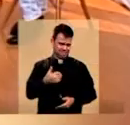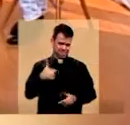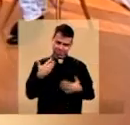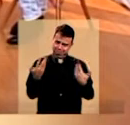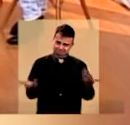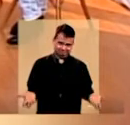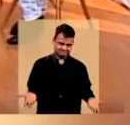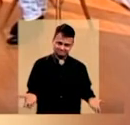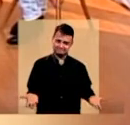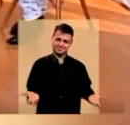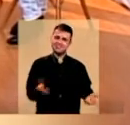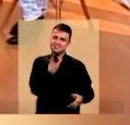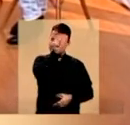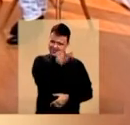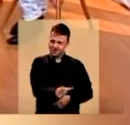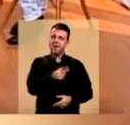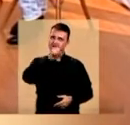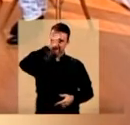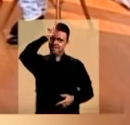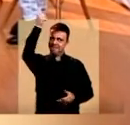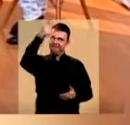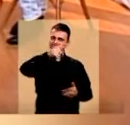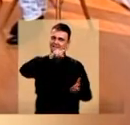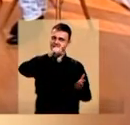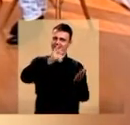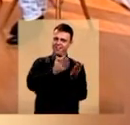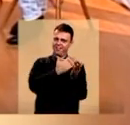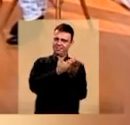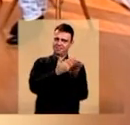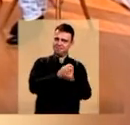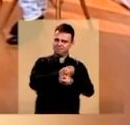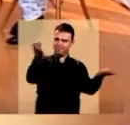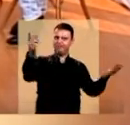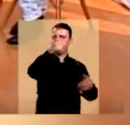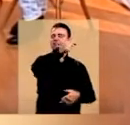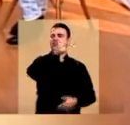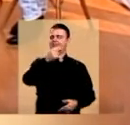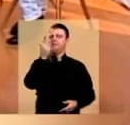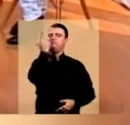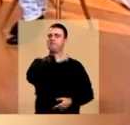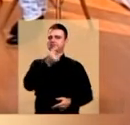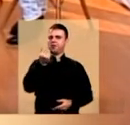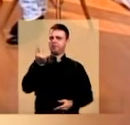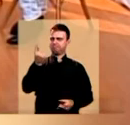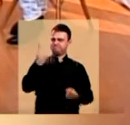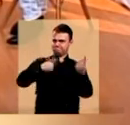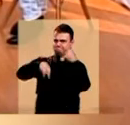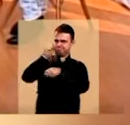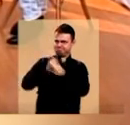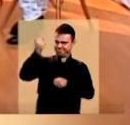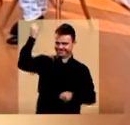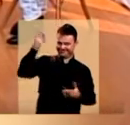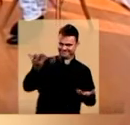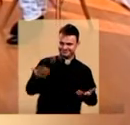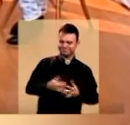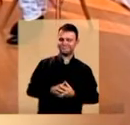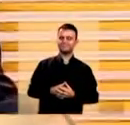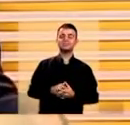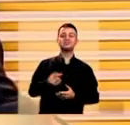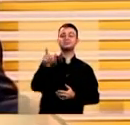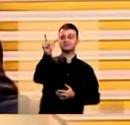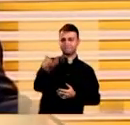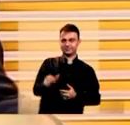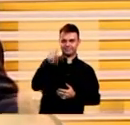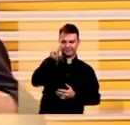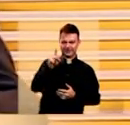autor, né? Exatamente. Ô, Karina, tua experiência com com a área infantil, instrutora disso,